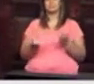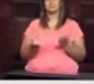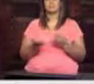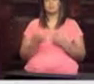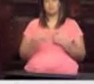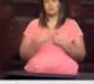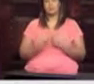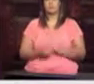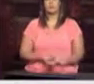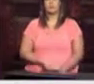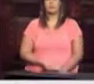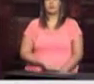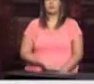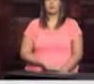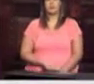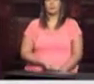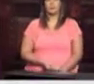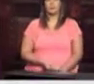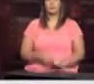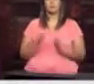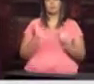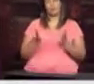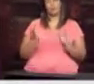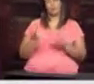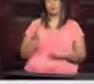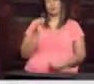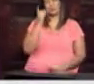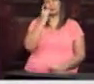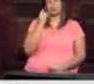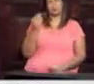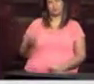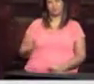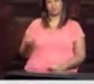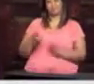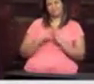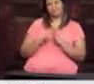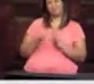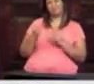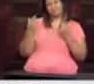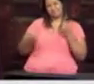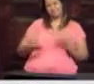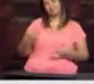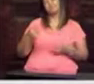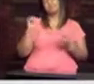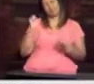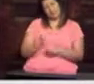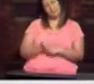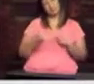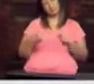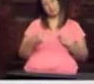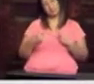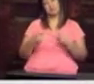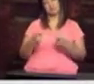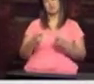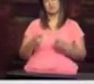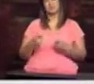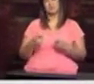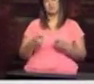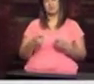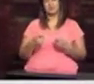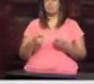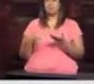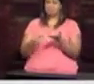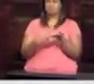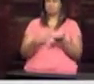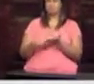Eu, o deputado Flávio Serafim já fez um apelo para que a gente pare com a guerra. Temos que combinar também com os